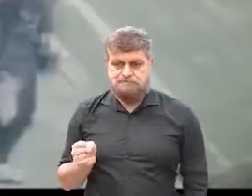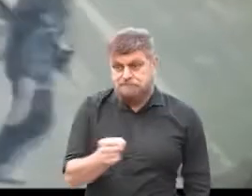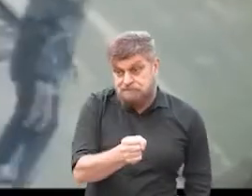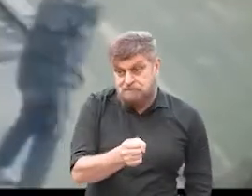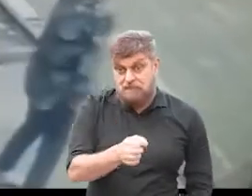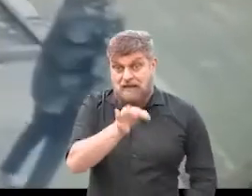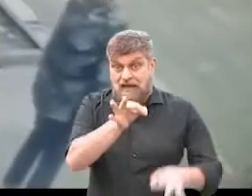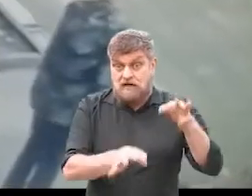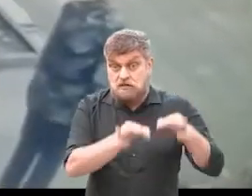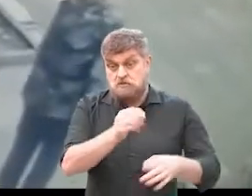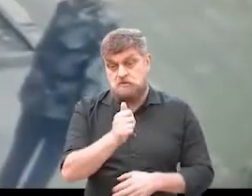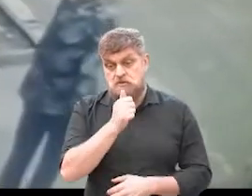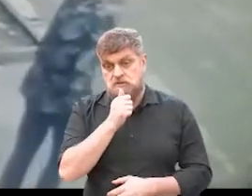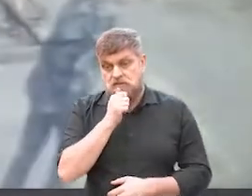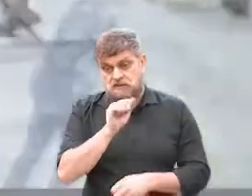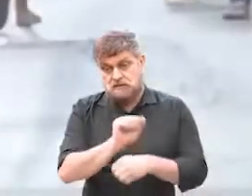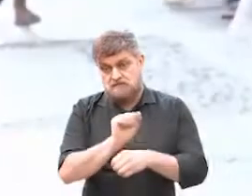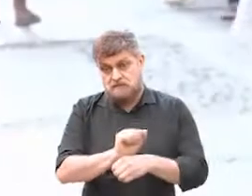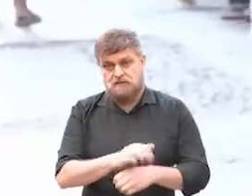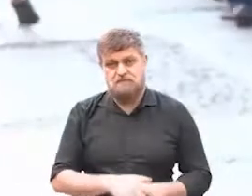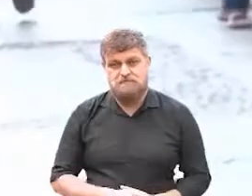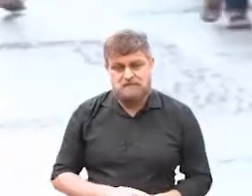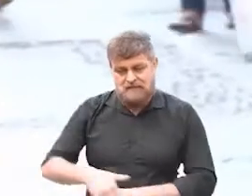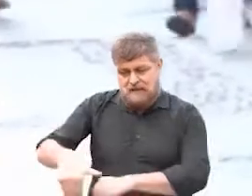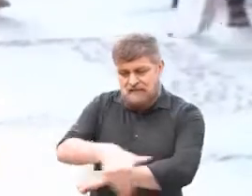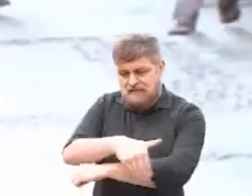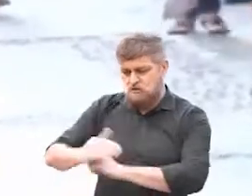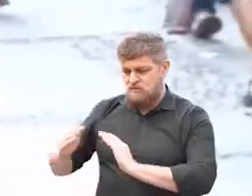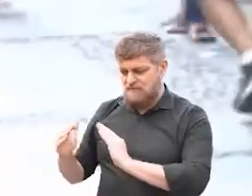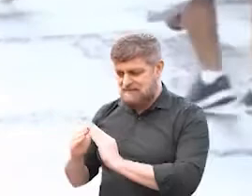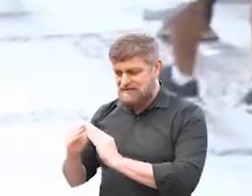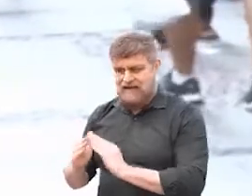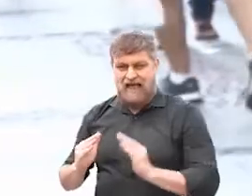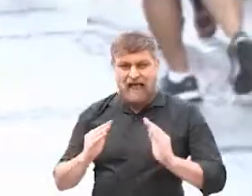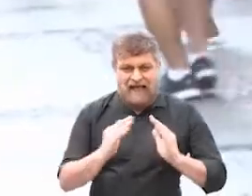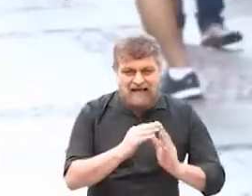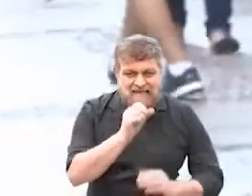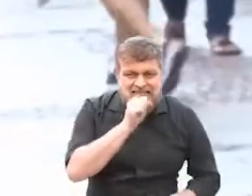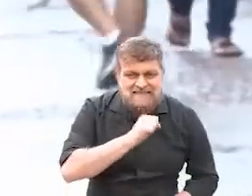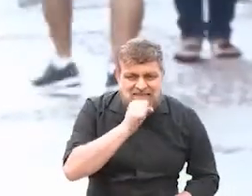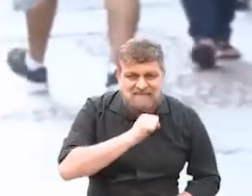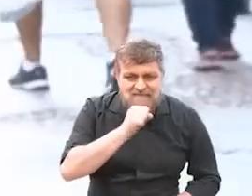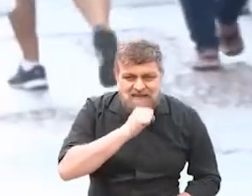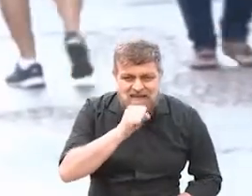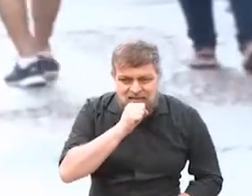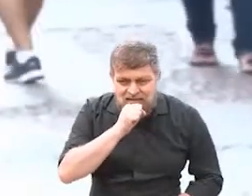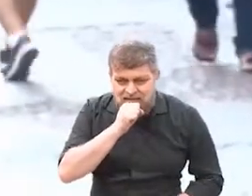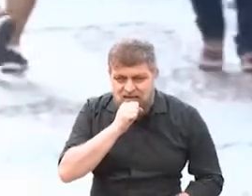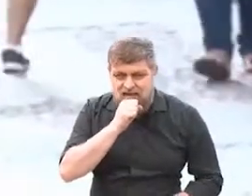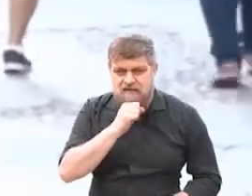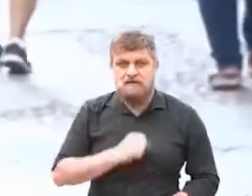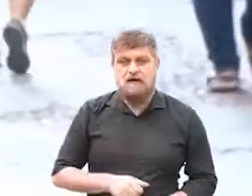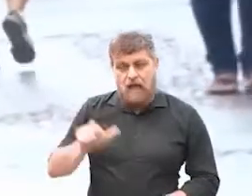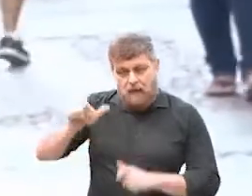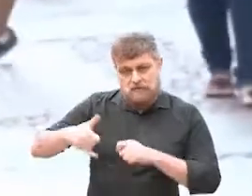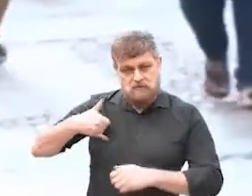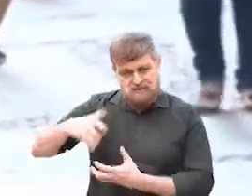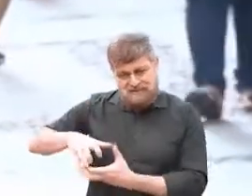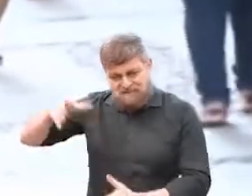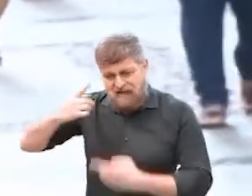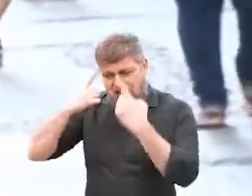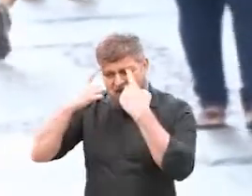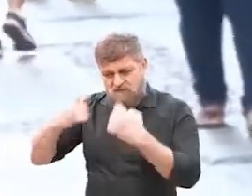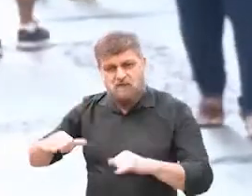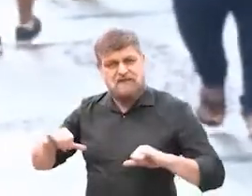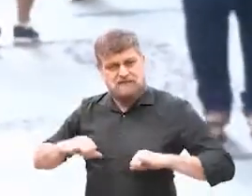e permanece à disposição da Justiça. Nas ruas, em casa, nas casas de repouso, o idoso sofre violência